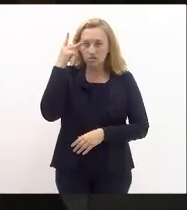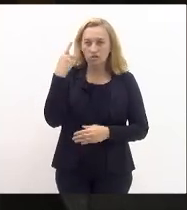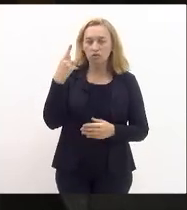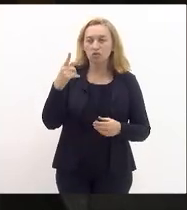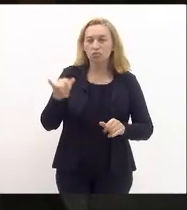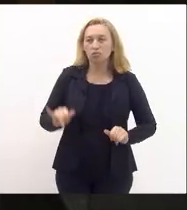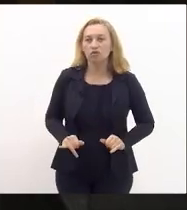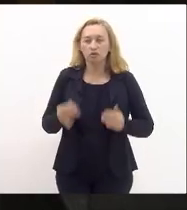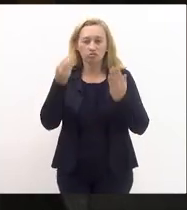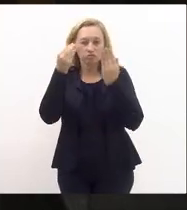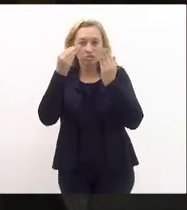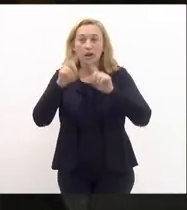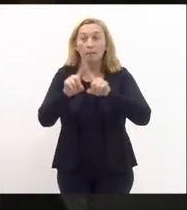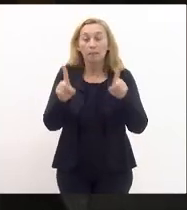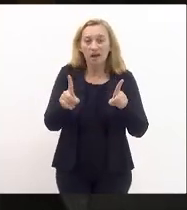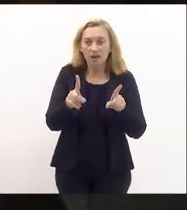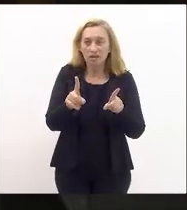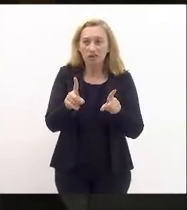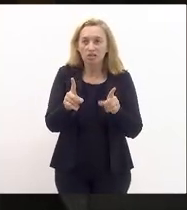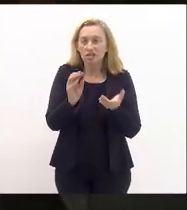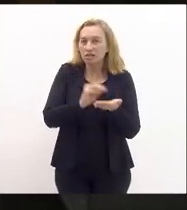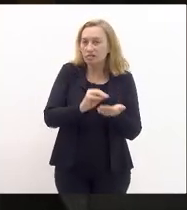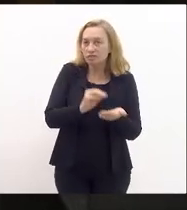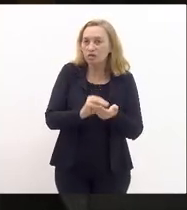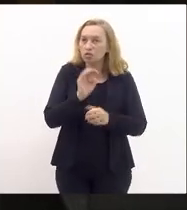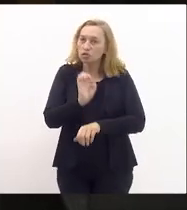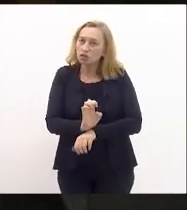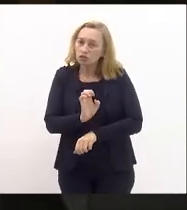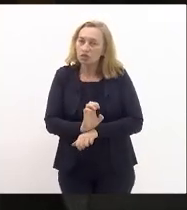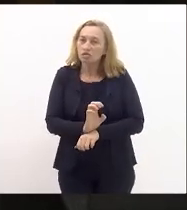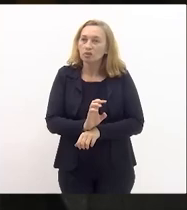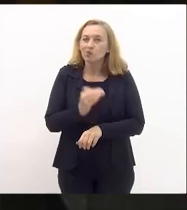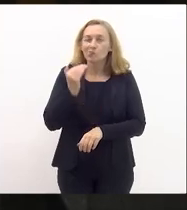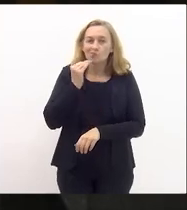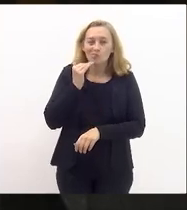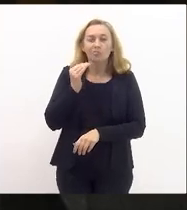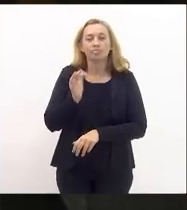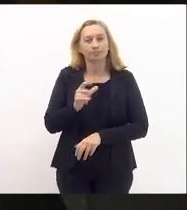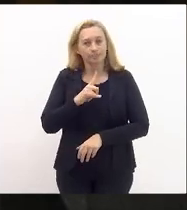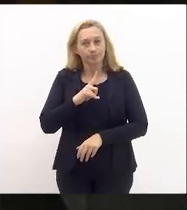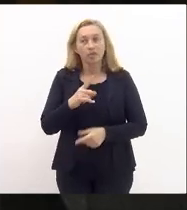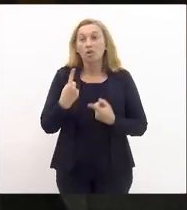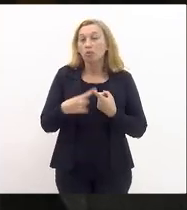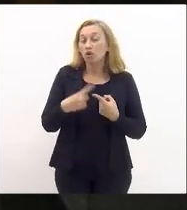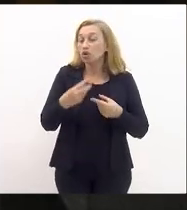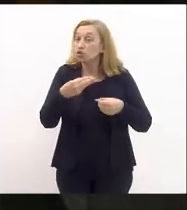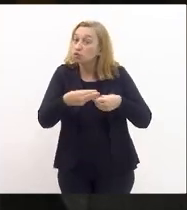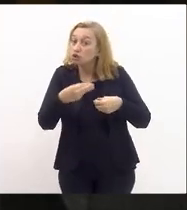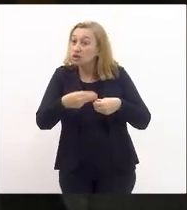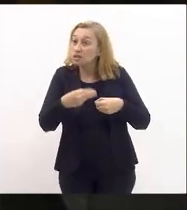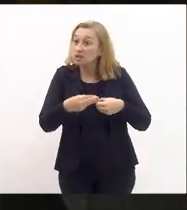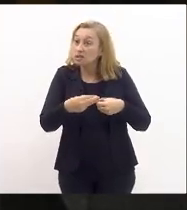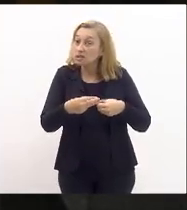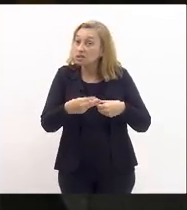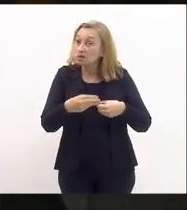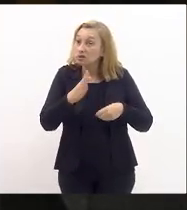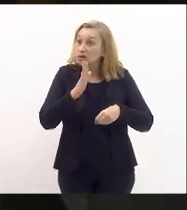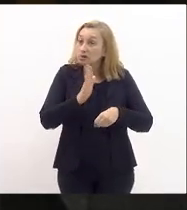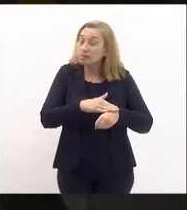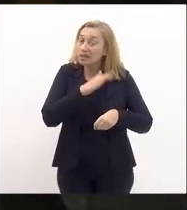psíquico. Só que, naturalmente, essa ausência do Estado causava uma distorção, porque os municípios foram ficando cada vez